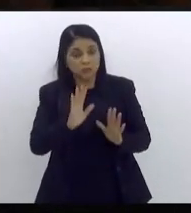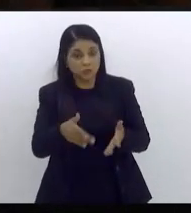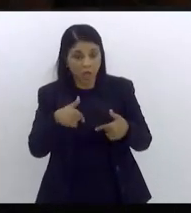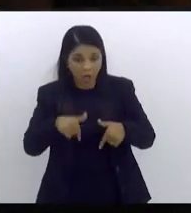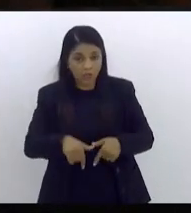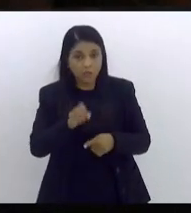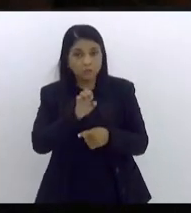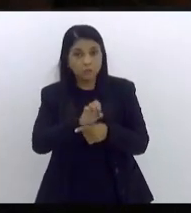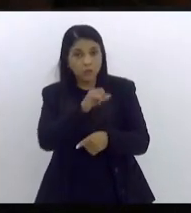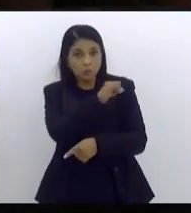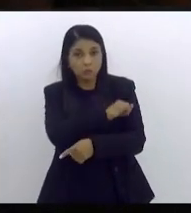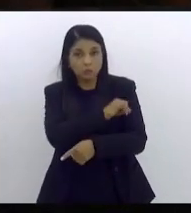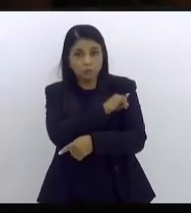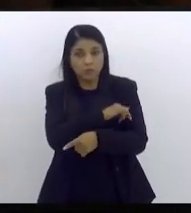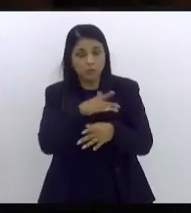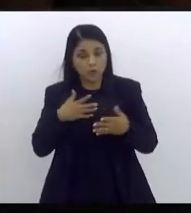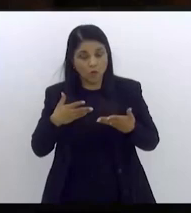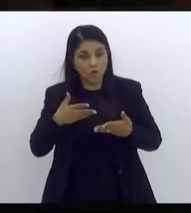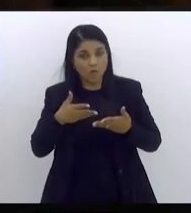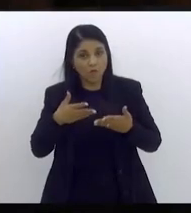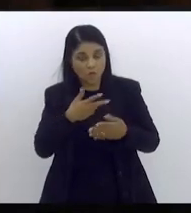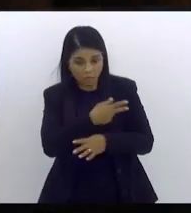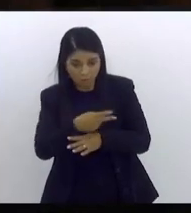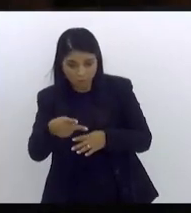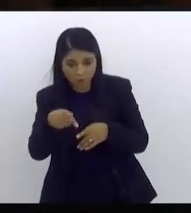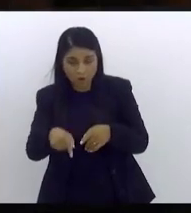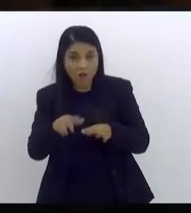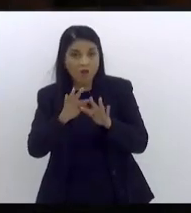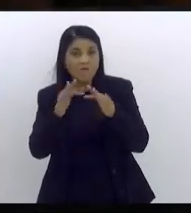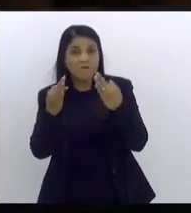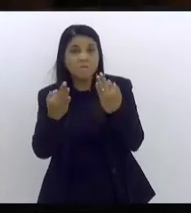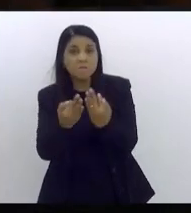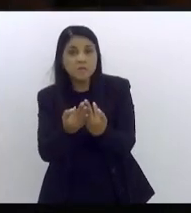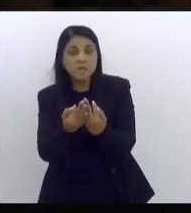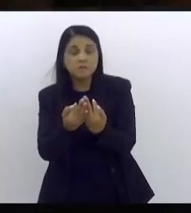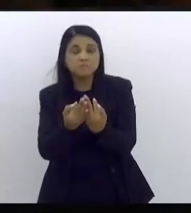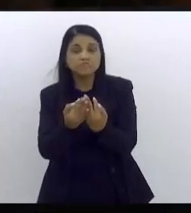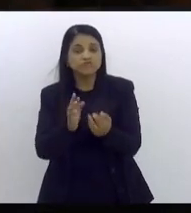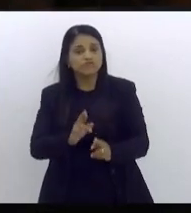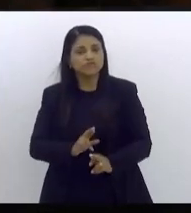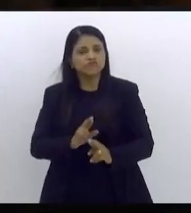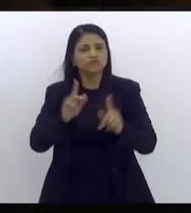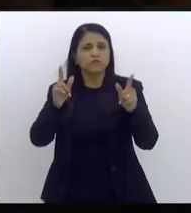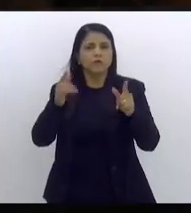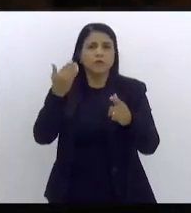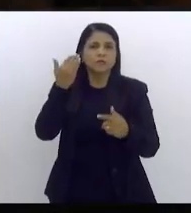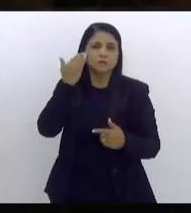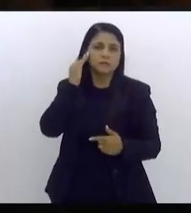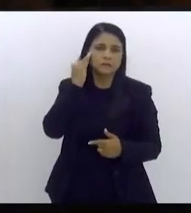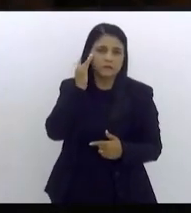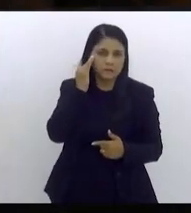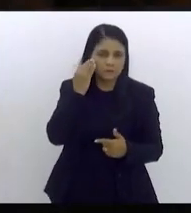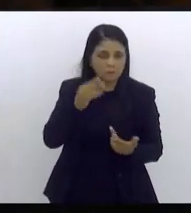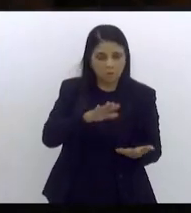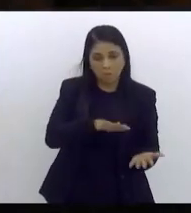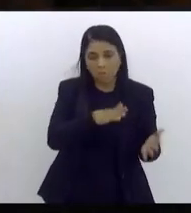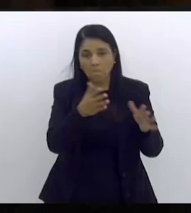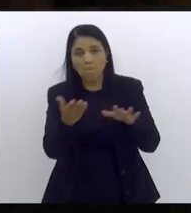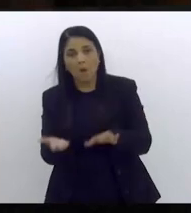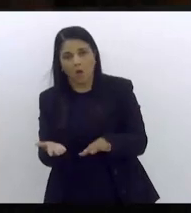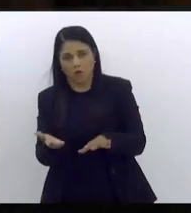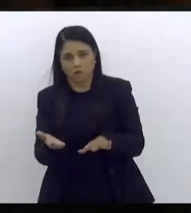Rio de Janeiro, porque aquela família tem outra compreensão sobre a morte.